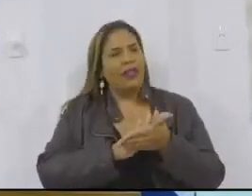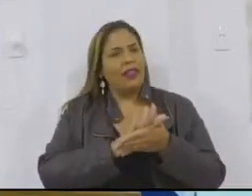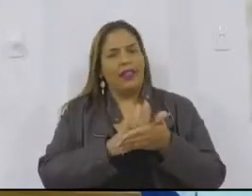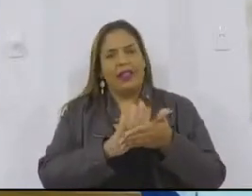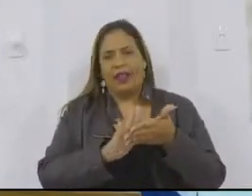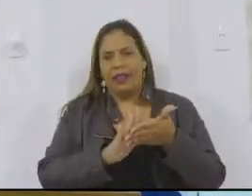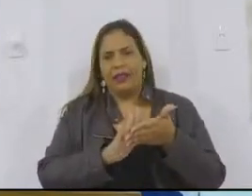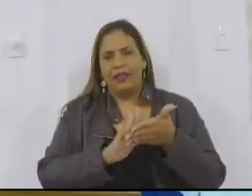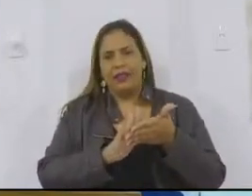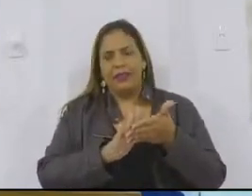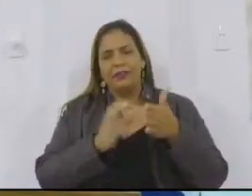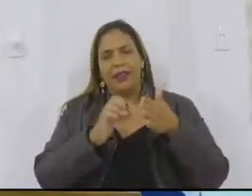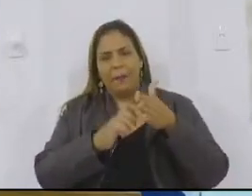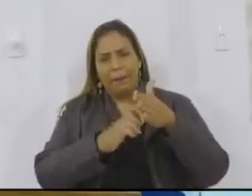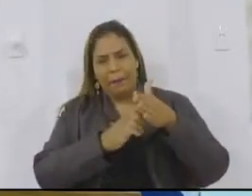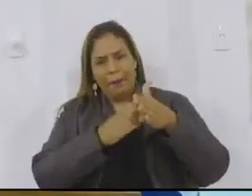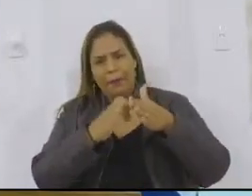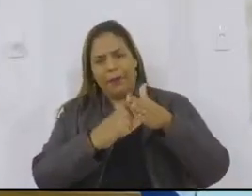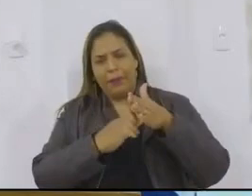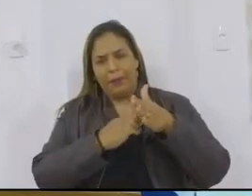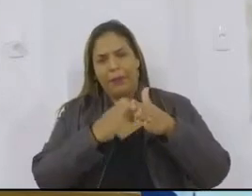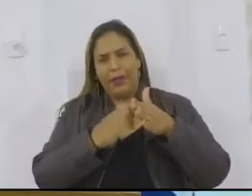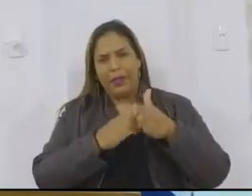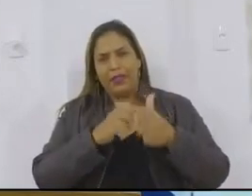da empresa de transportes Rio Ita,